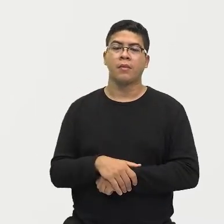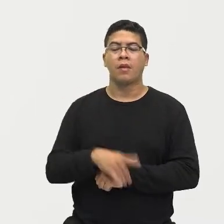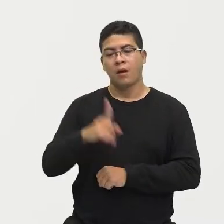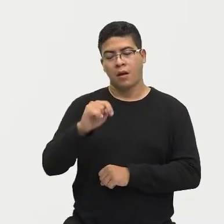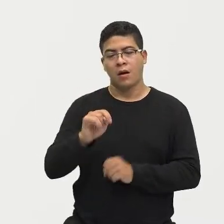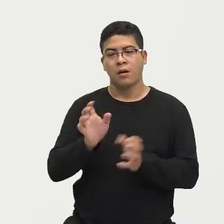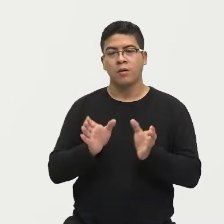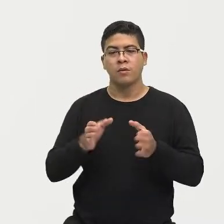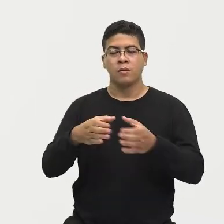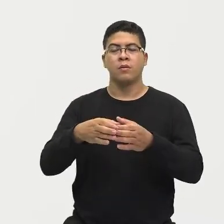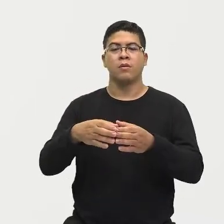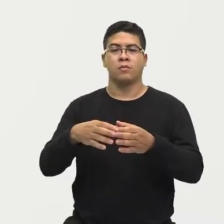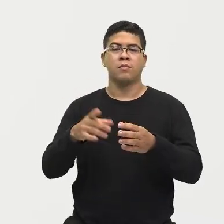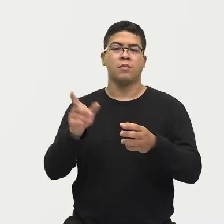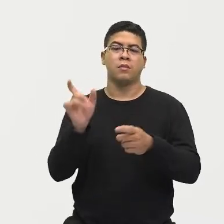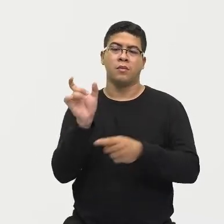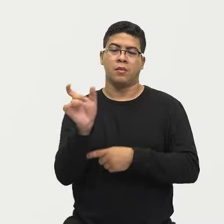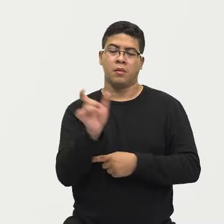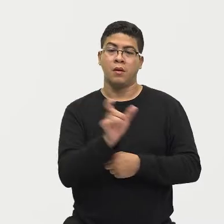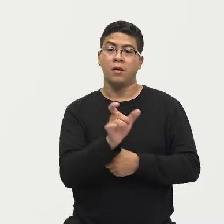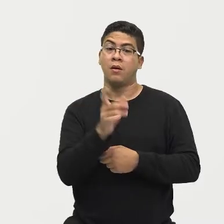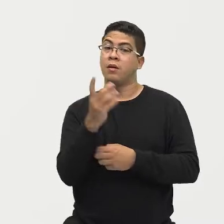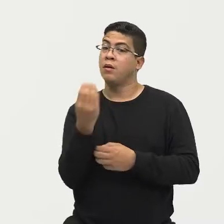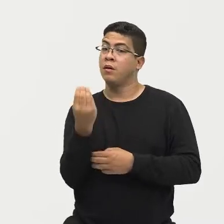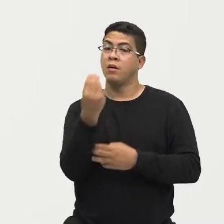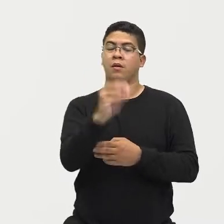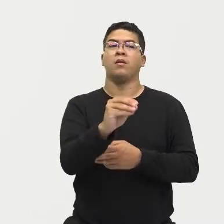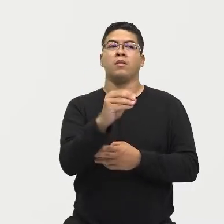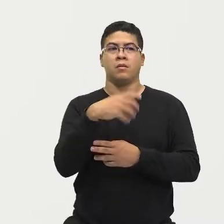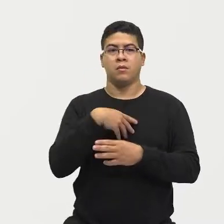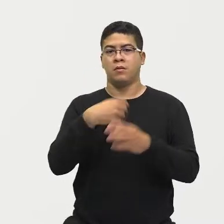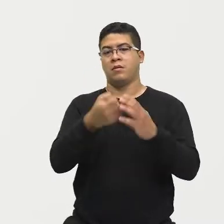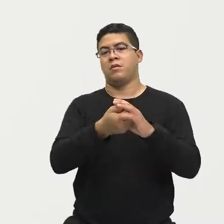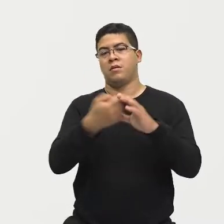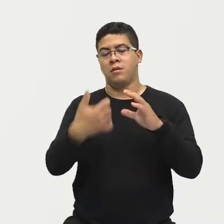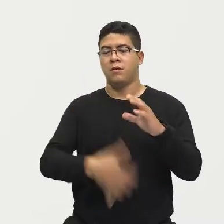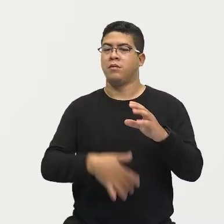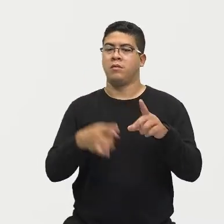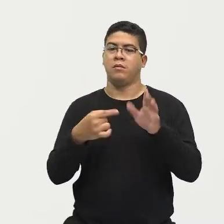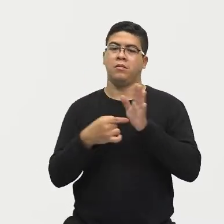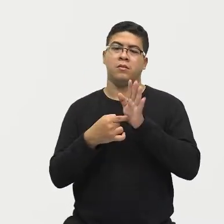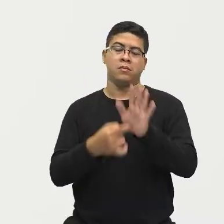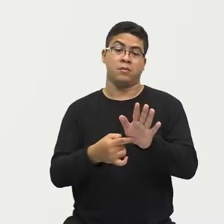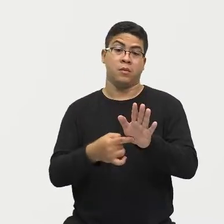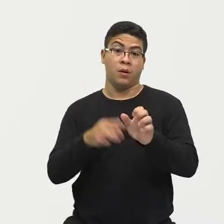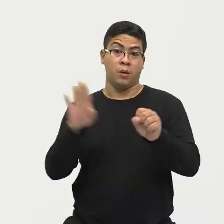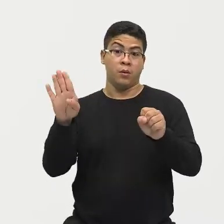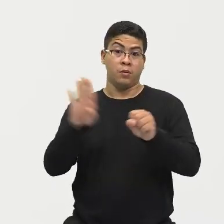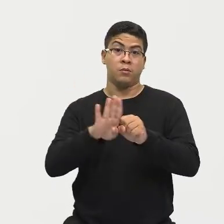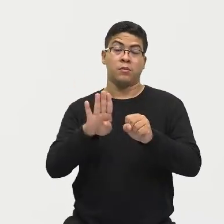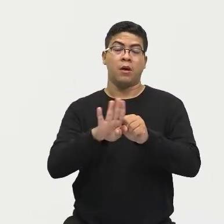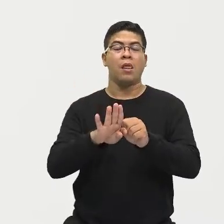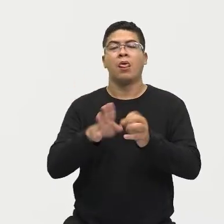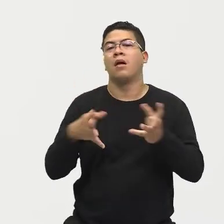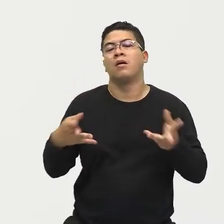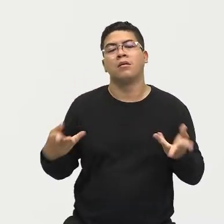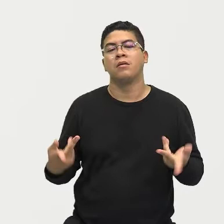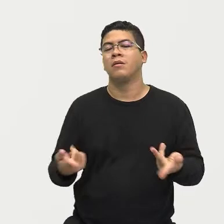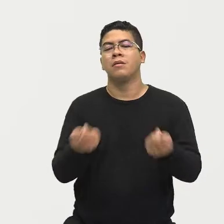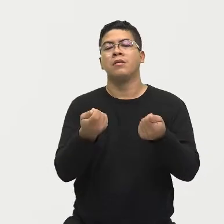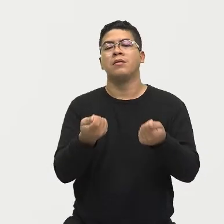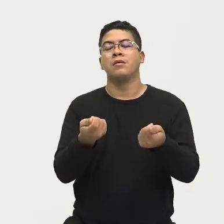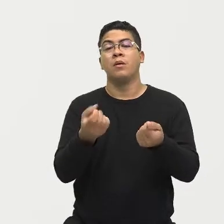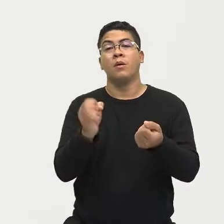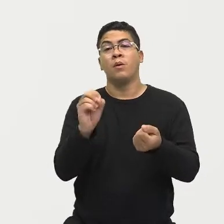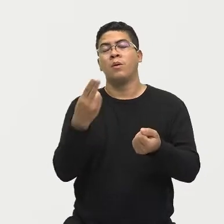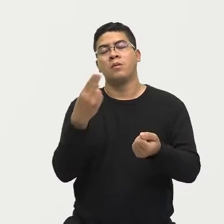atribuir características ao substantivo, ou seja, ele indica suas qualidades ou